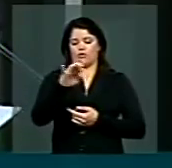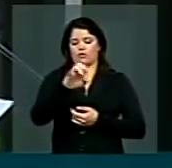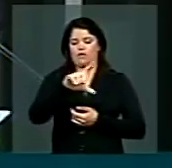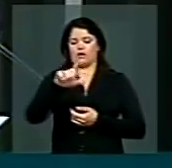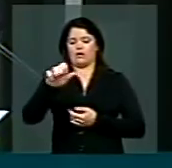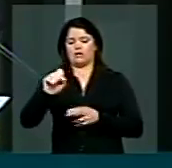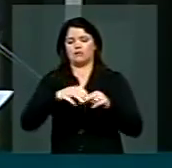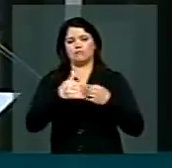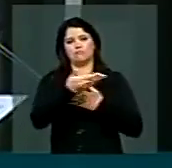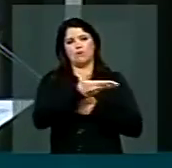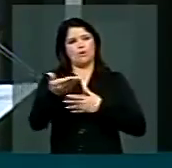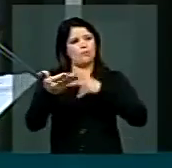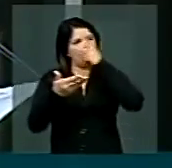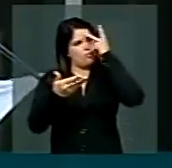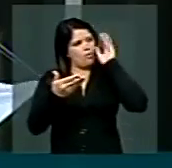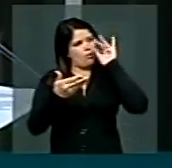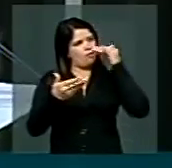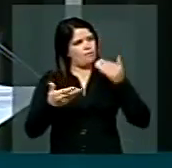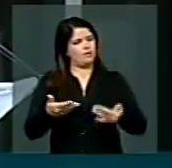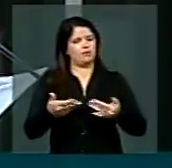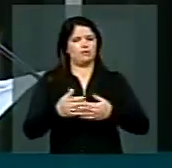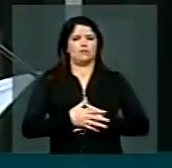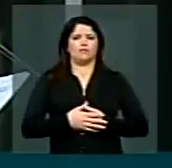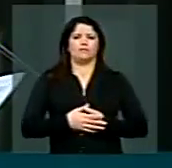senhores e senhoras homenageados,